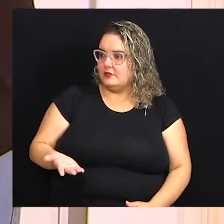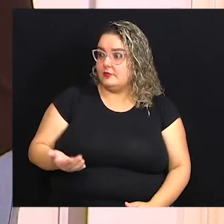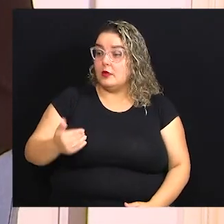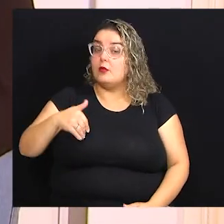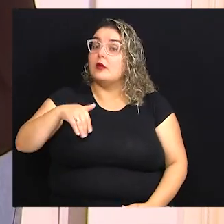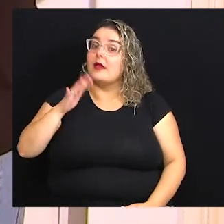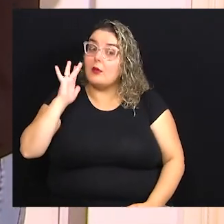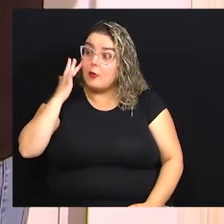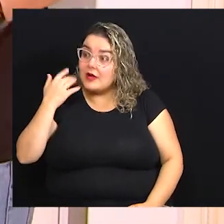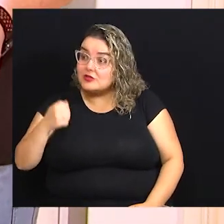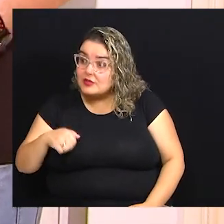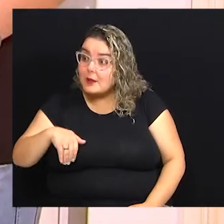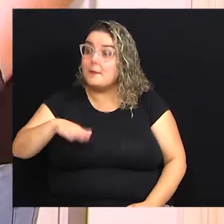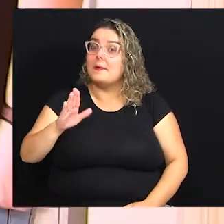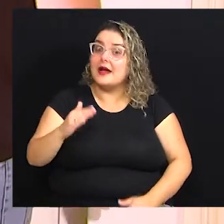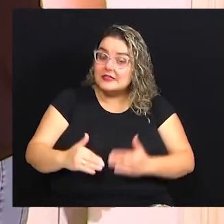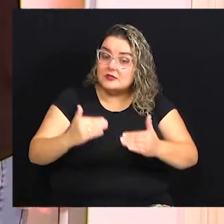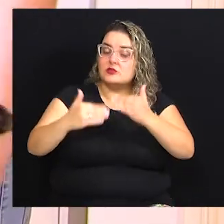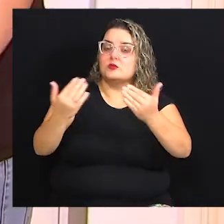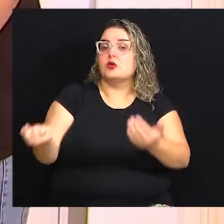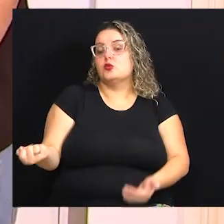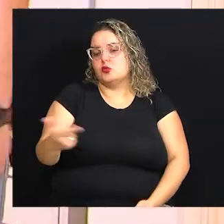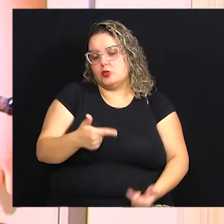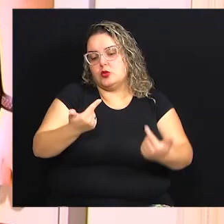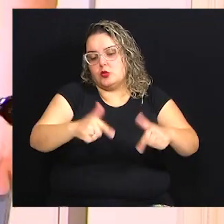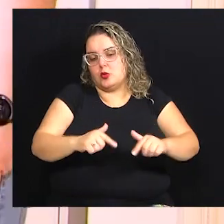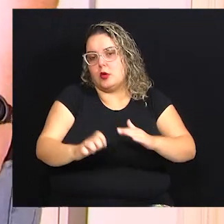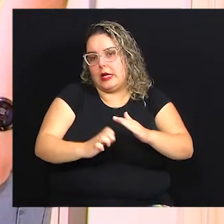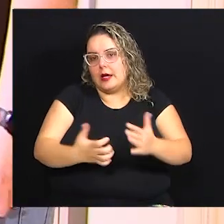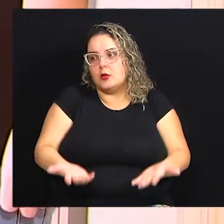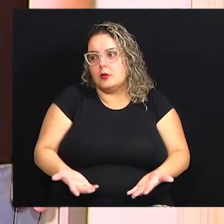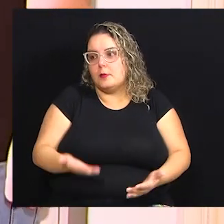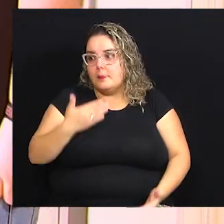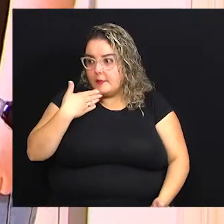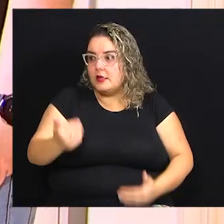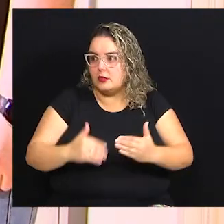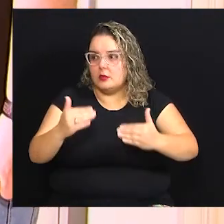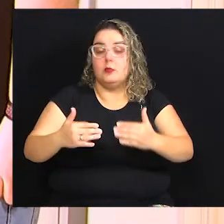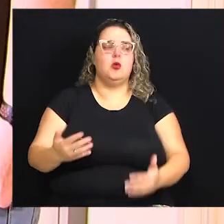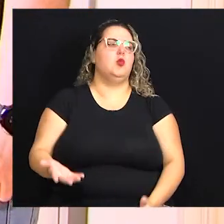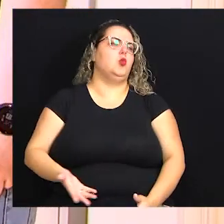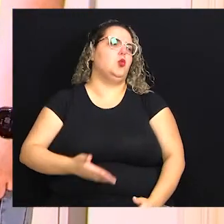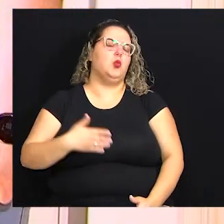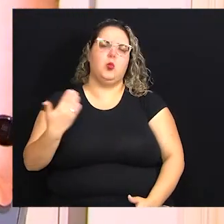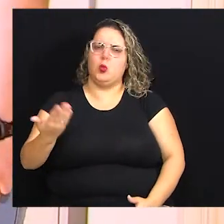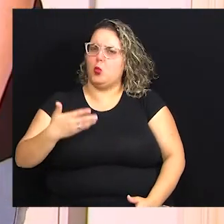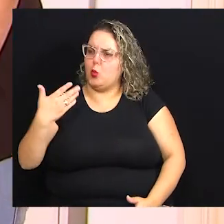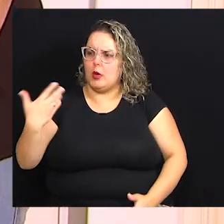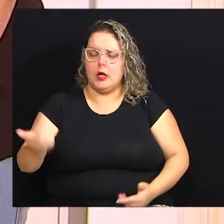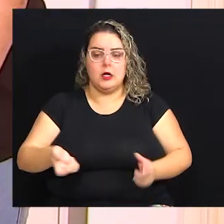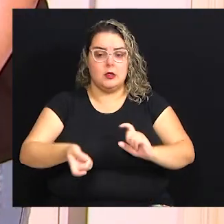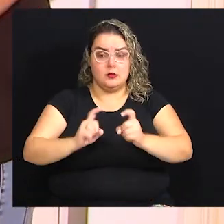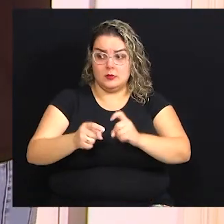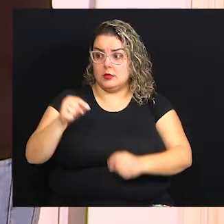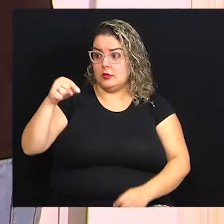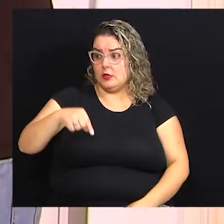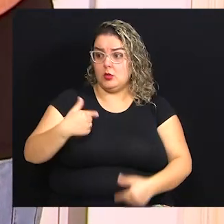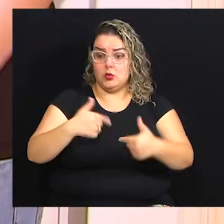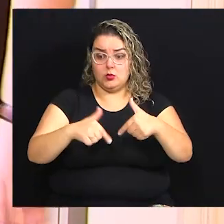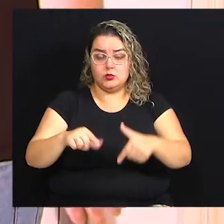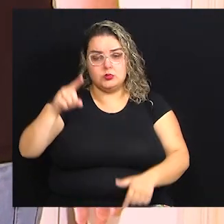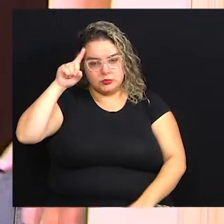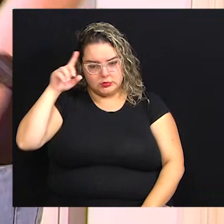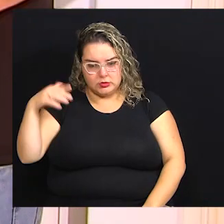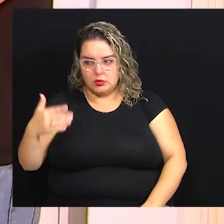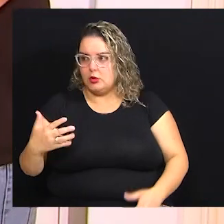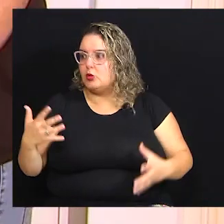mais produtivo do que era lá. Trabalho mesmo. No ambiente de trabalho. Melhorou a produção? Muito, muito. Nós temos as reuniões aqui, o trabalho